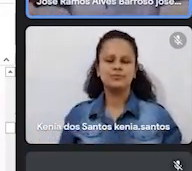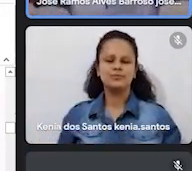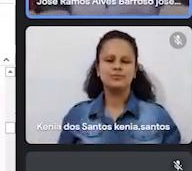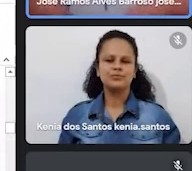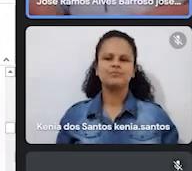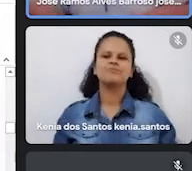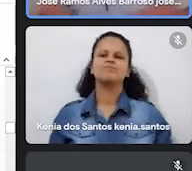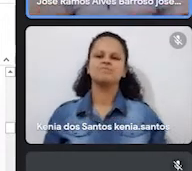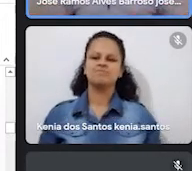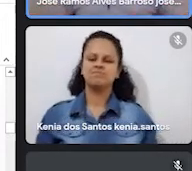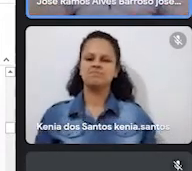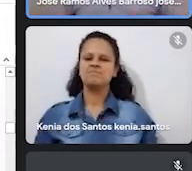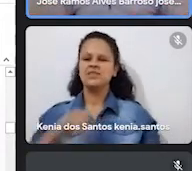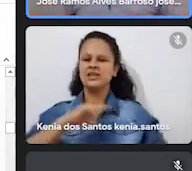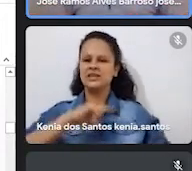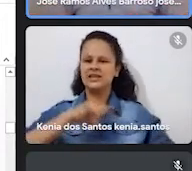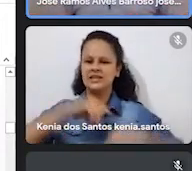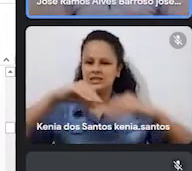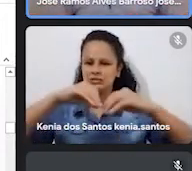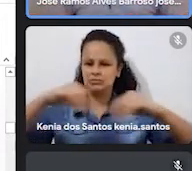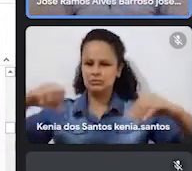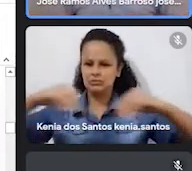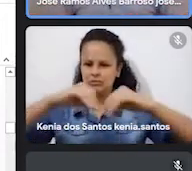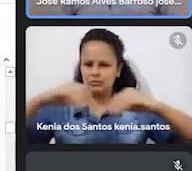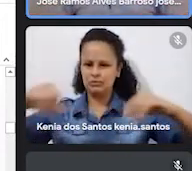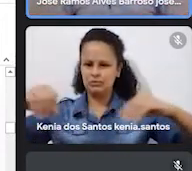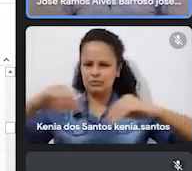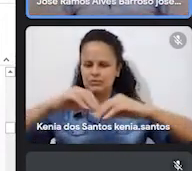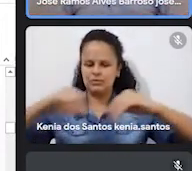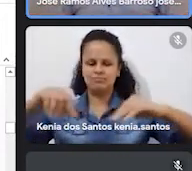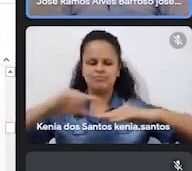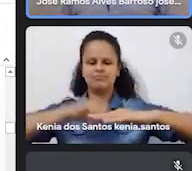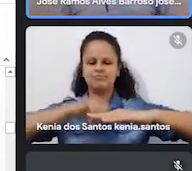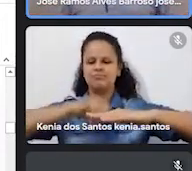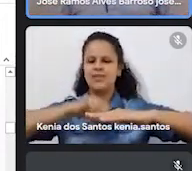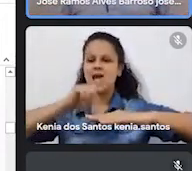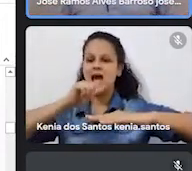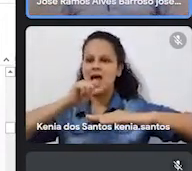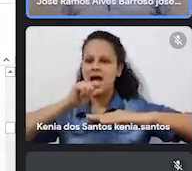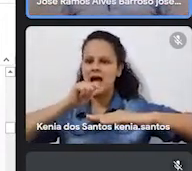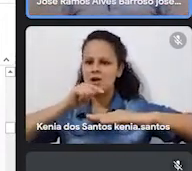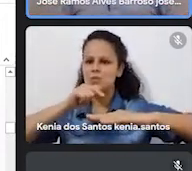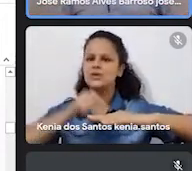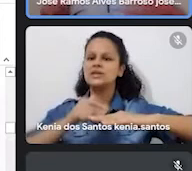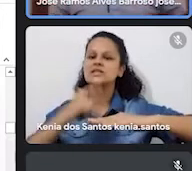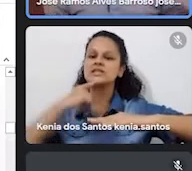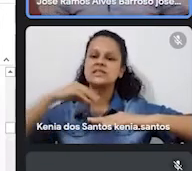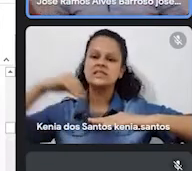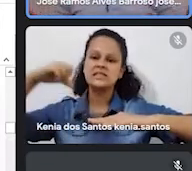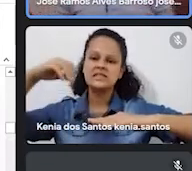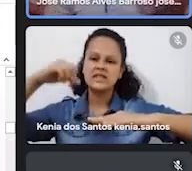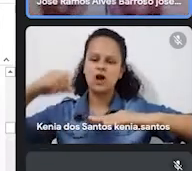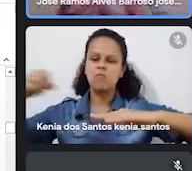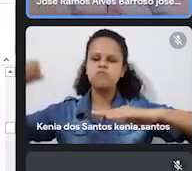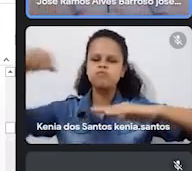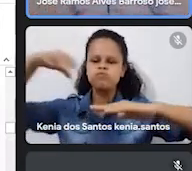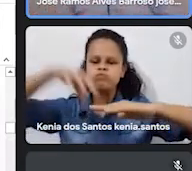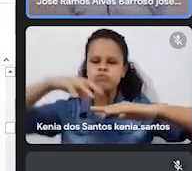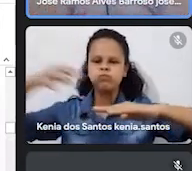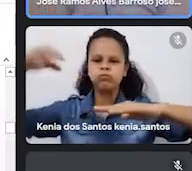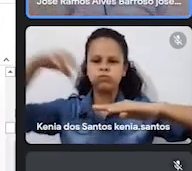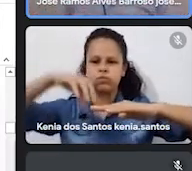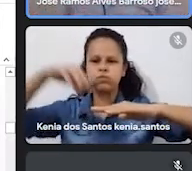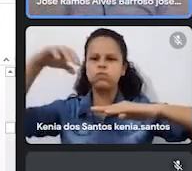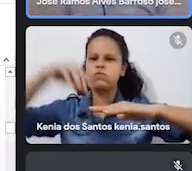Enchia o buraco lá onde estava o aterramento de água e de sal, para pegar um campo